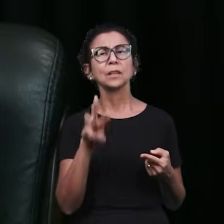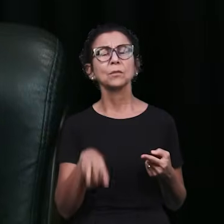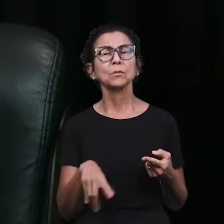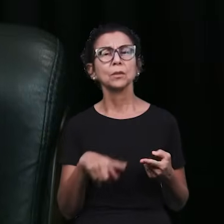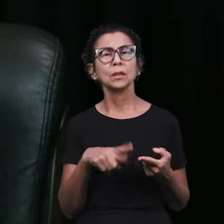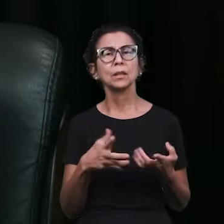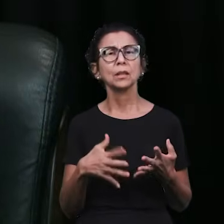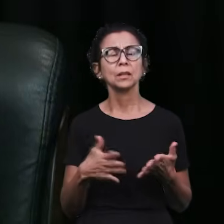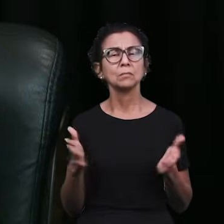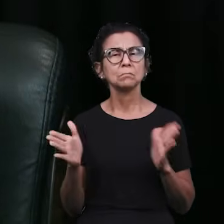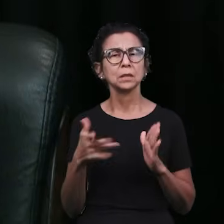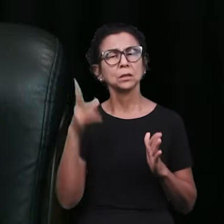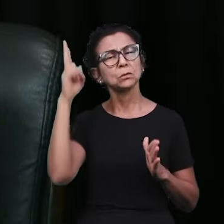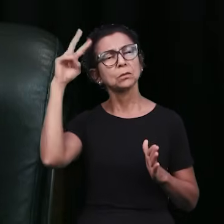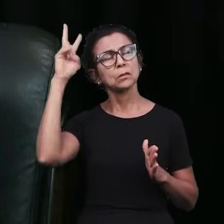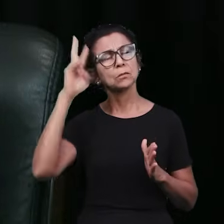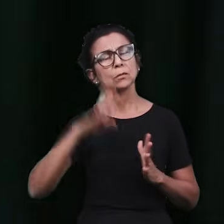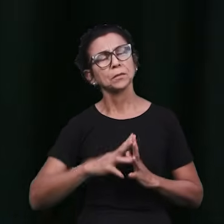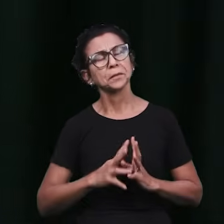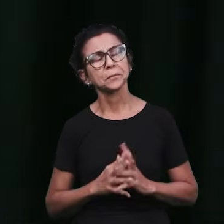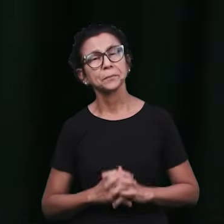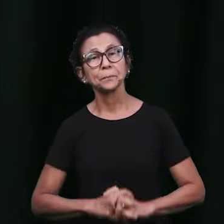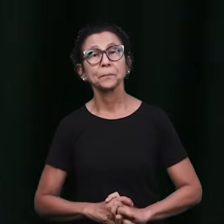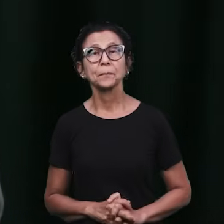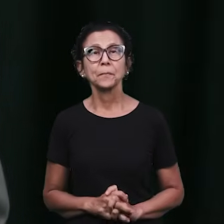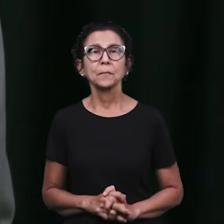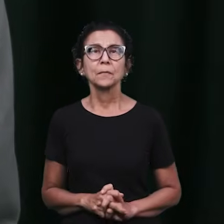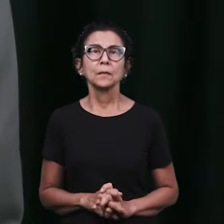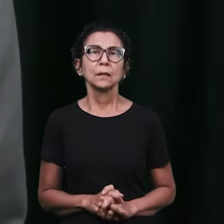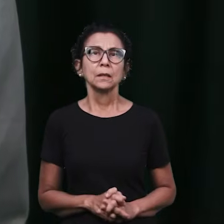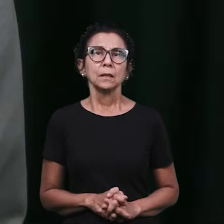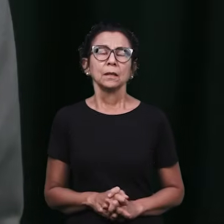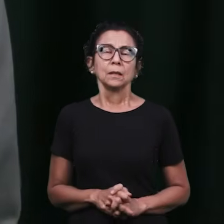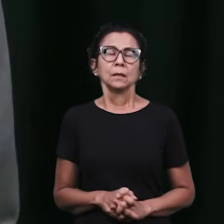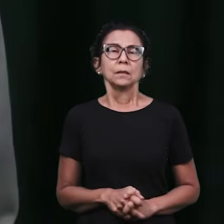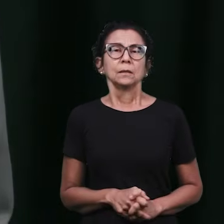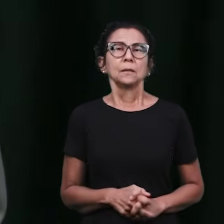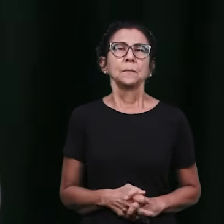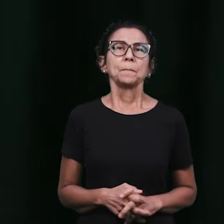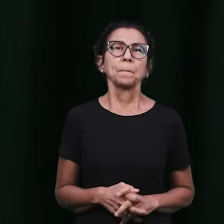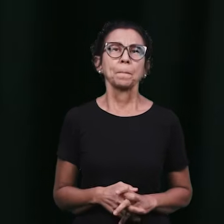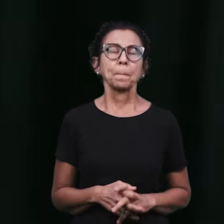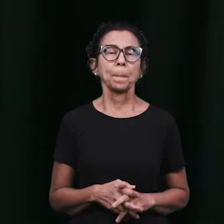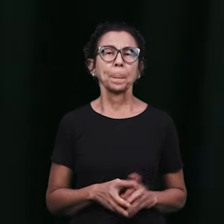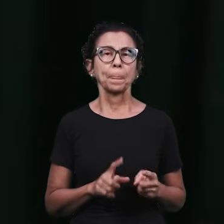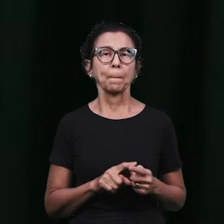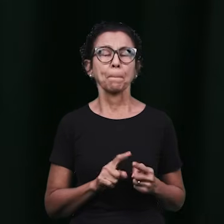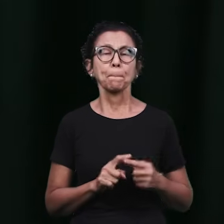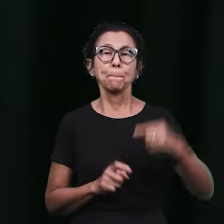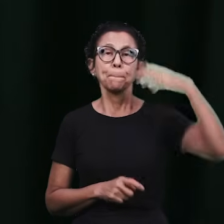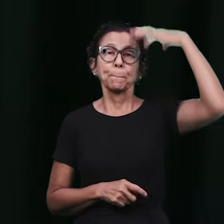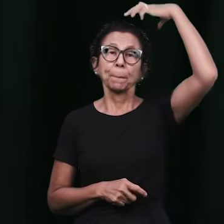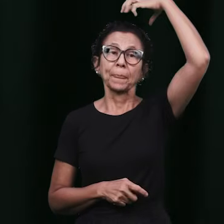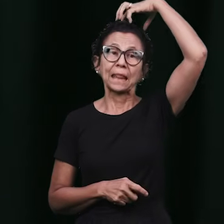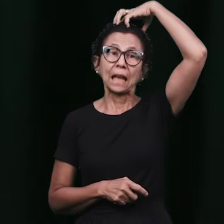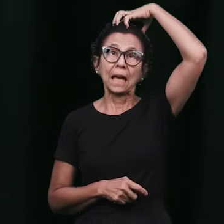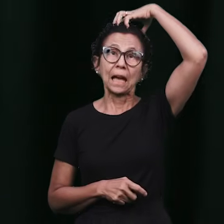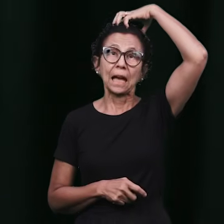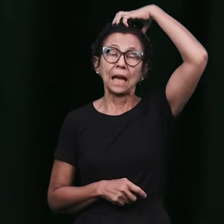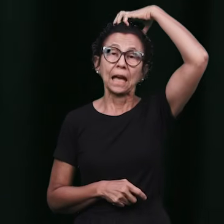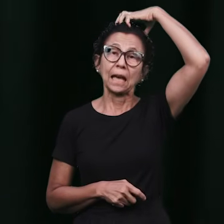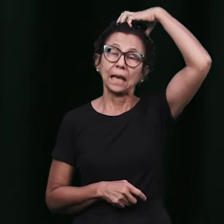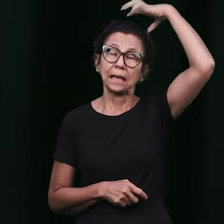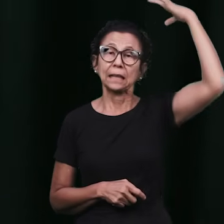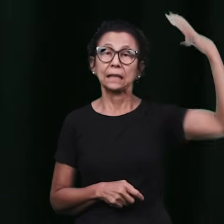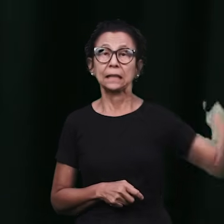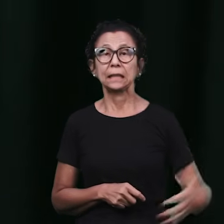que é hoje o tema do nosso estudo? Amém. Josafá foi um rei do Reino do